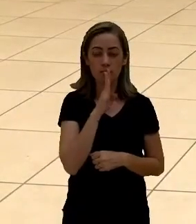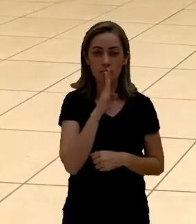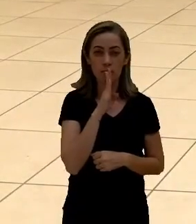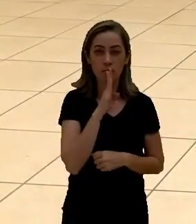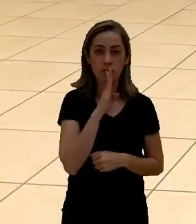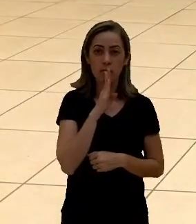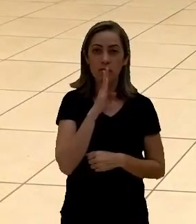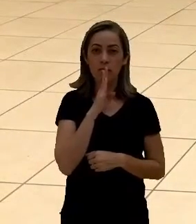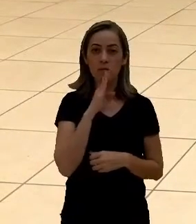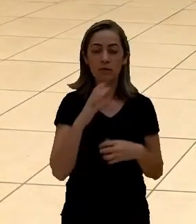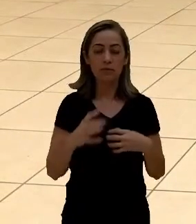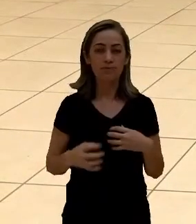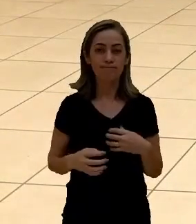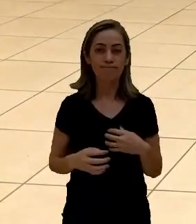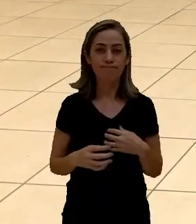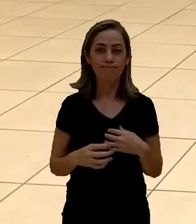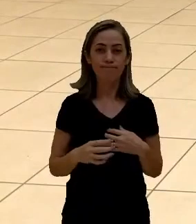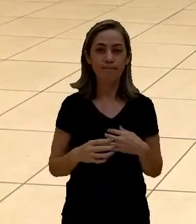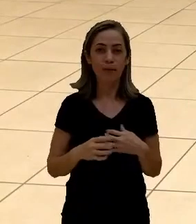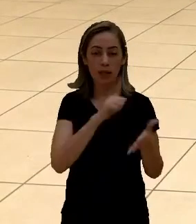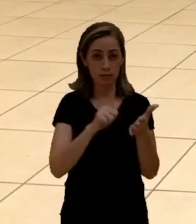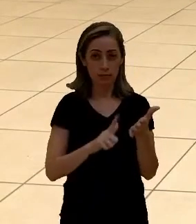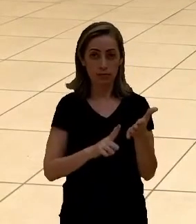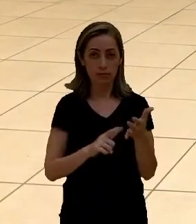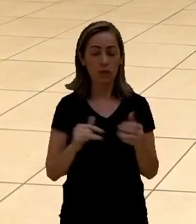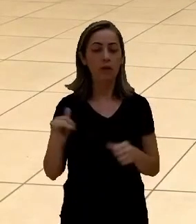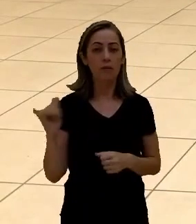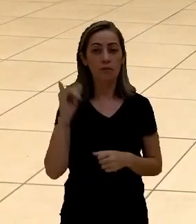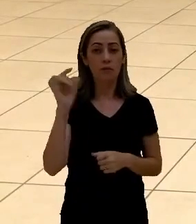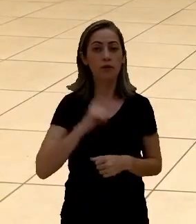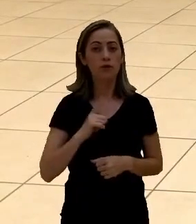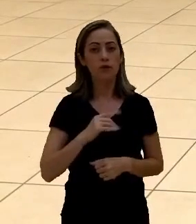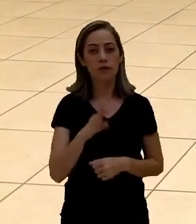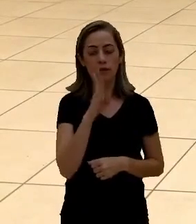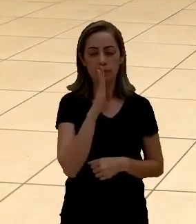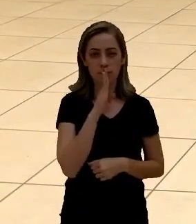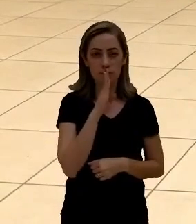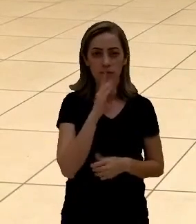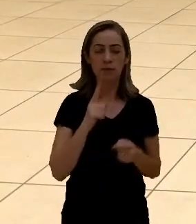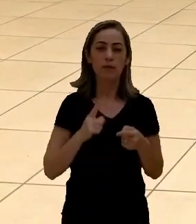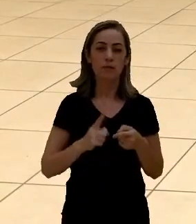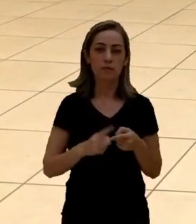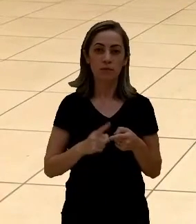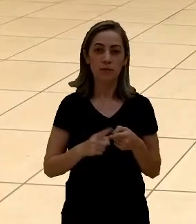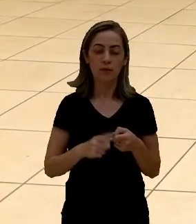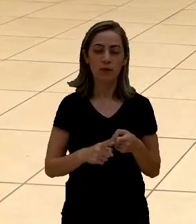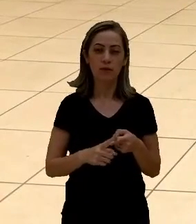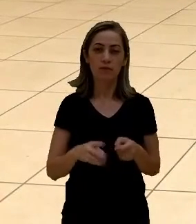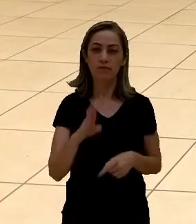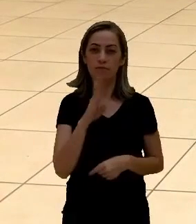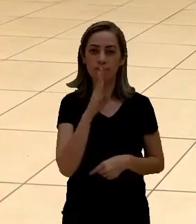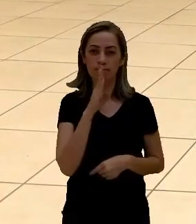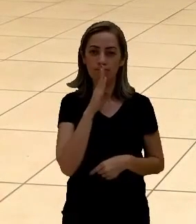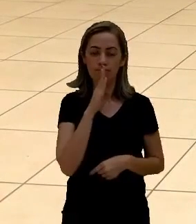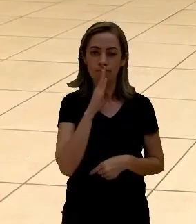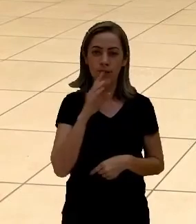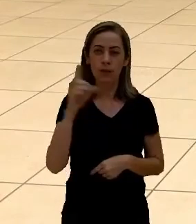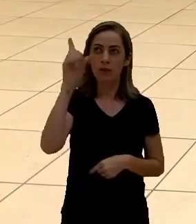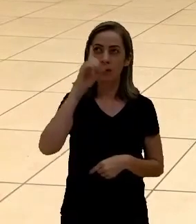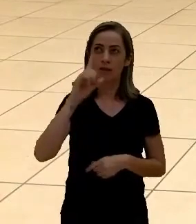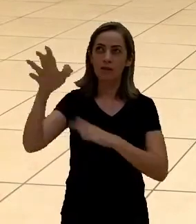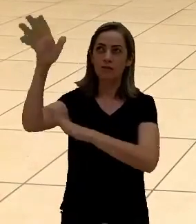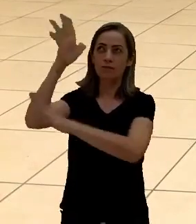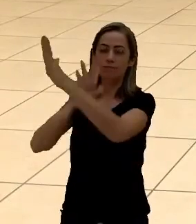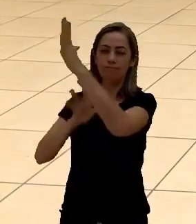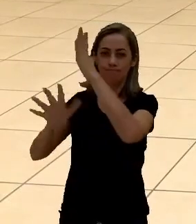litúrgico é importante ter silêncio porque é no silêncio que Deus nos fala